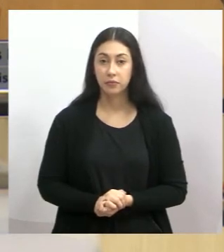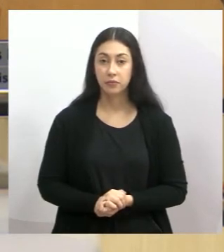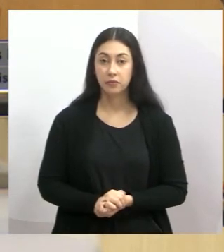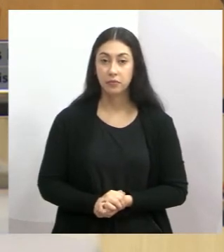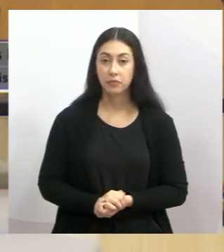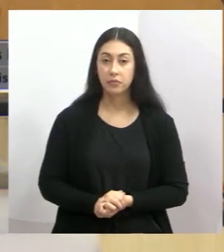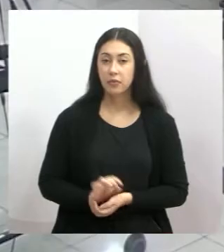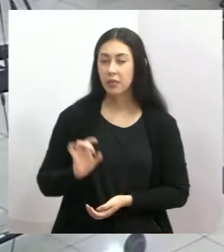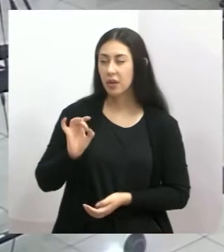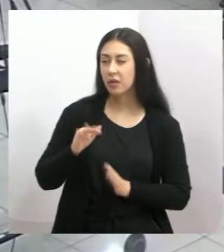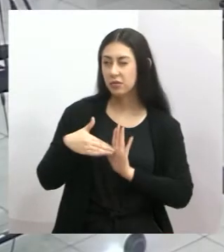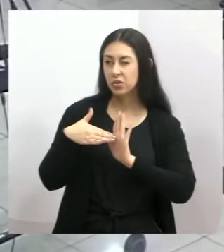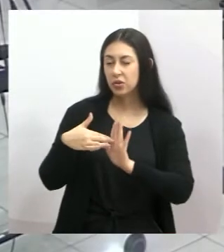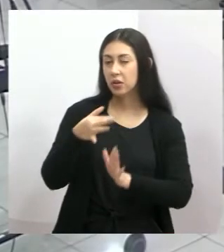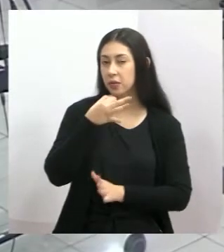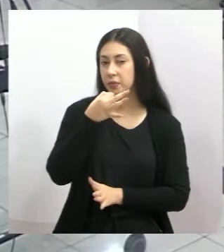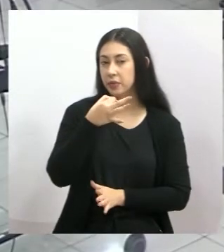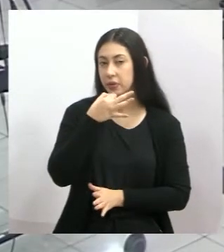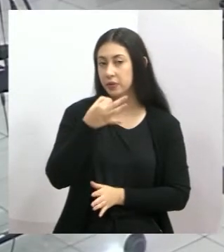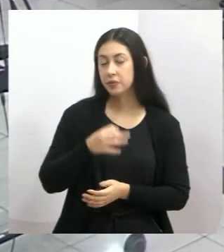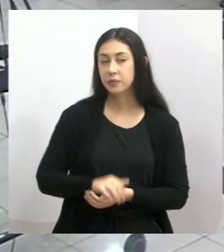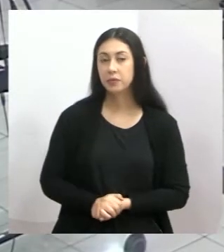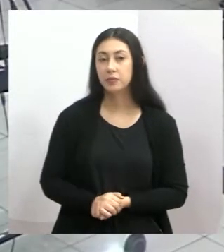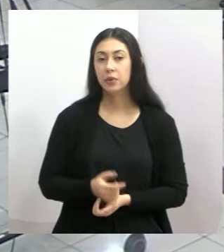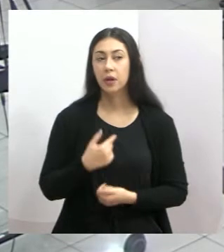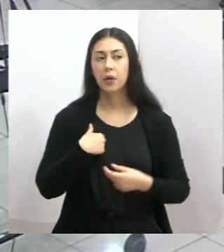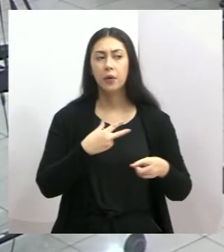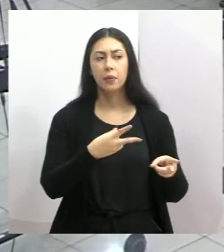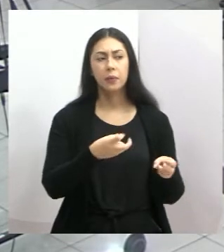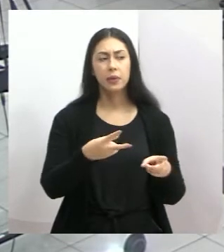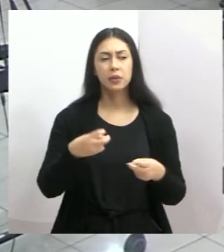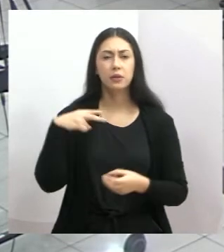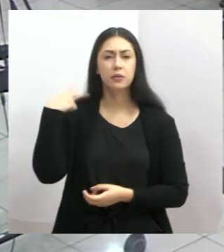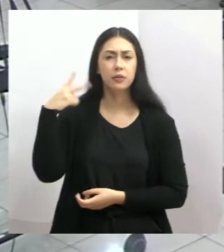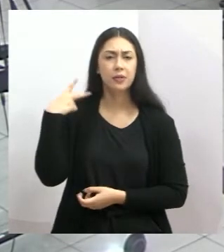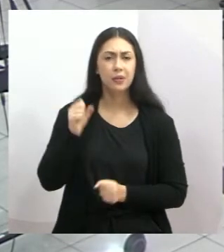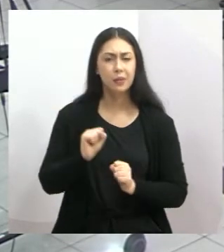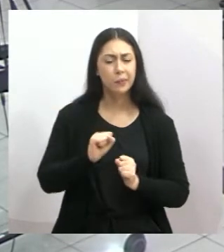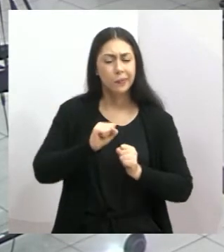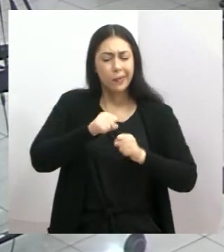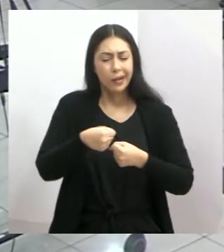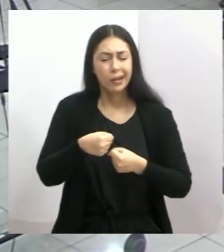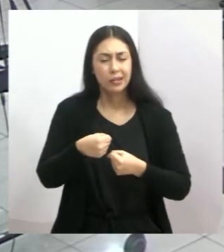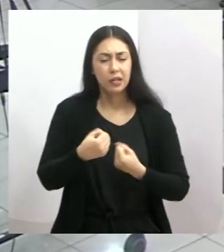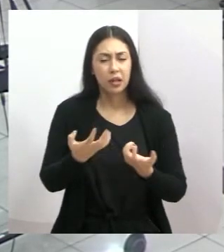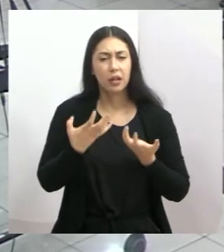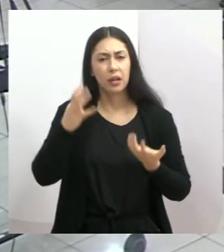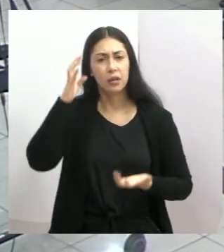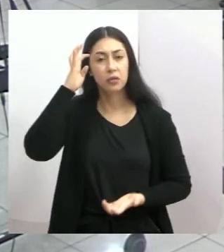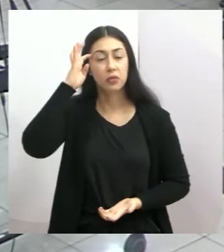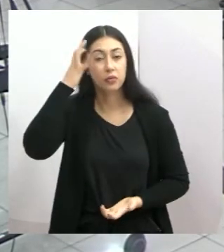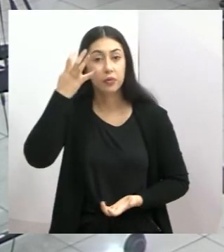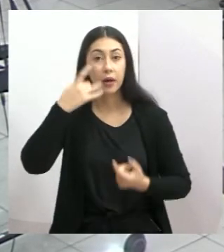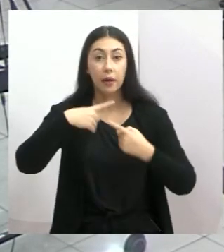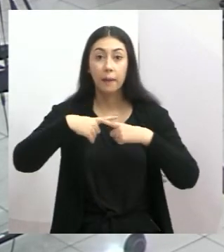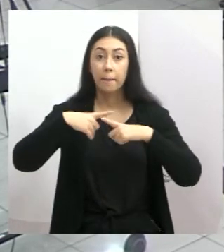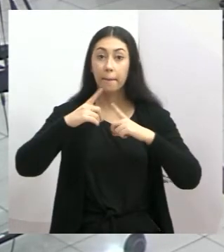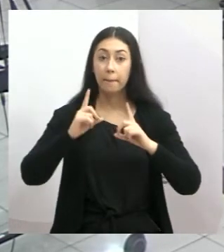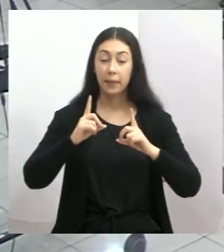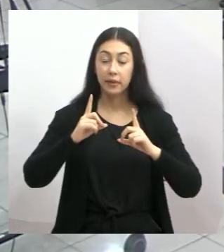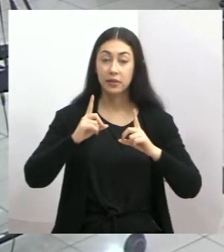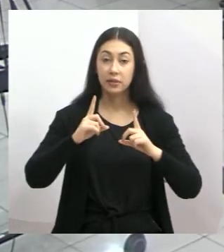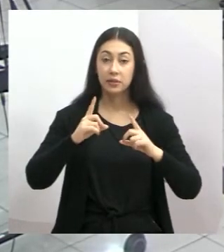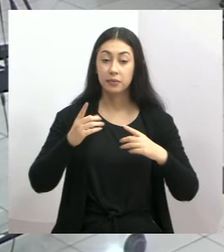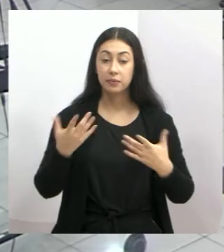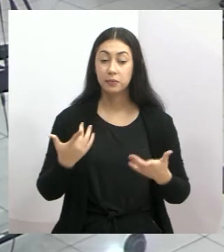o seu presidente só colaborar também eu vejo o empenho aqui dos vereadores em tentar resolver a situação mas é uma